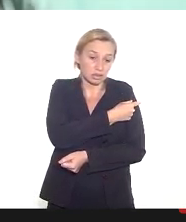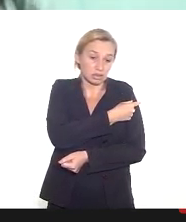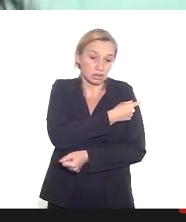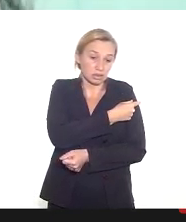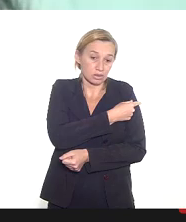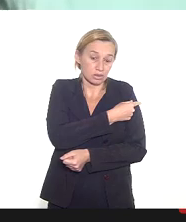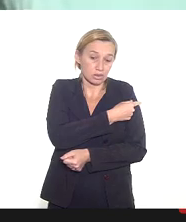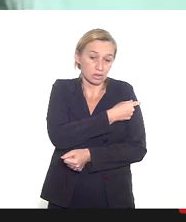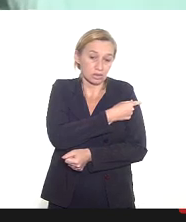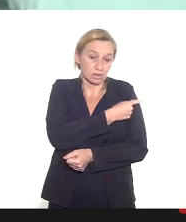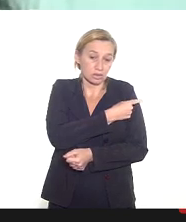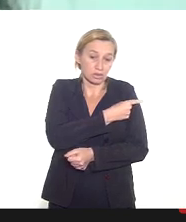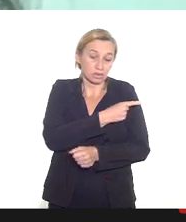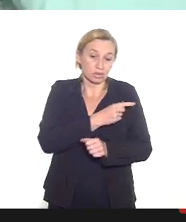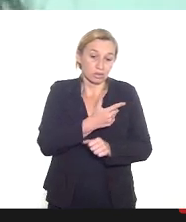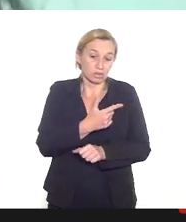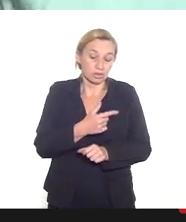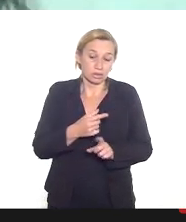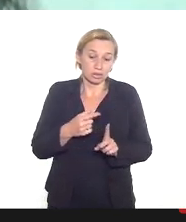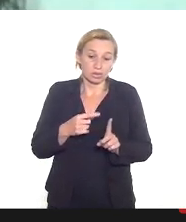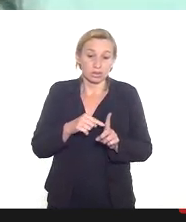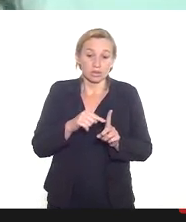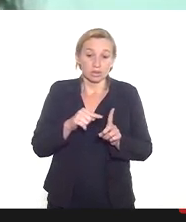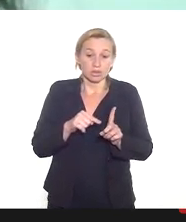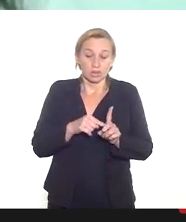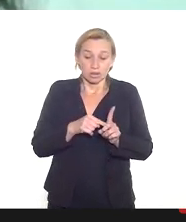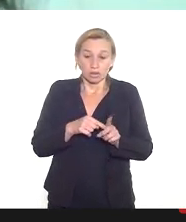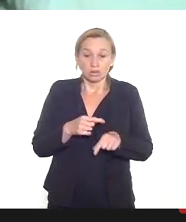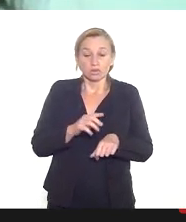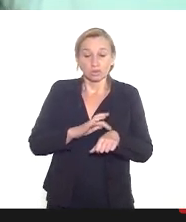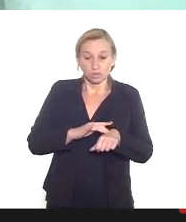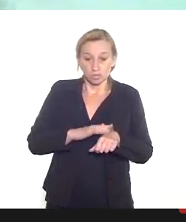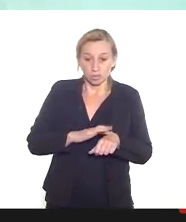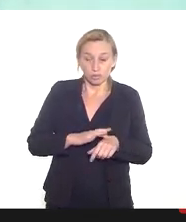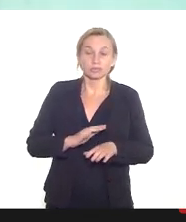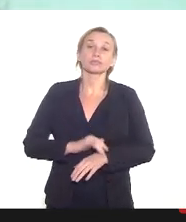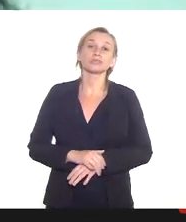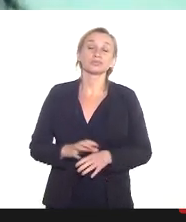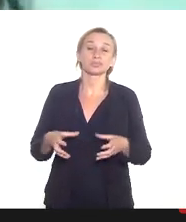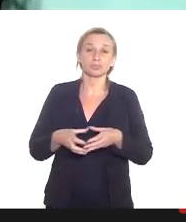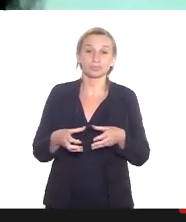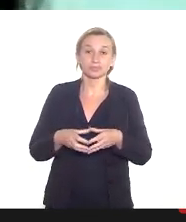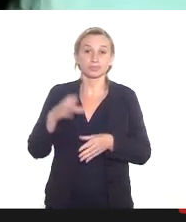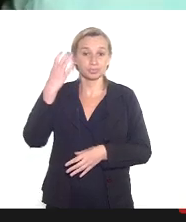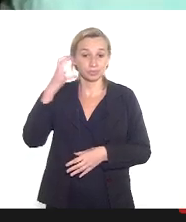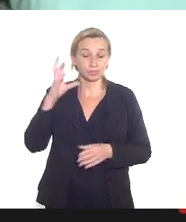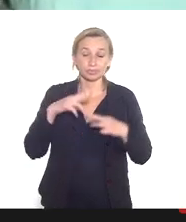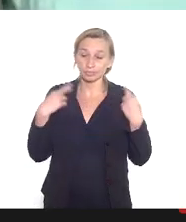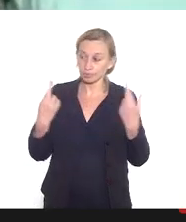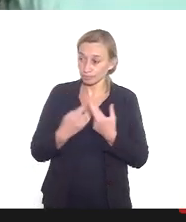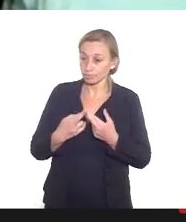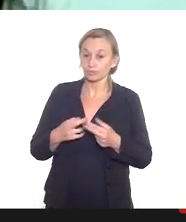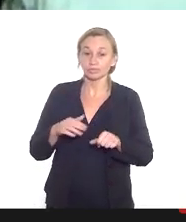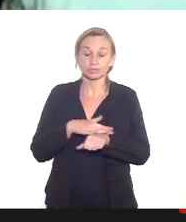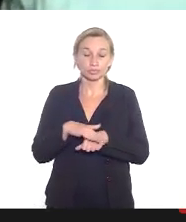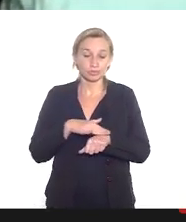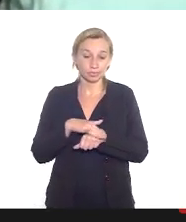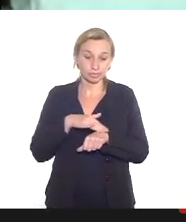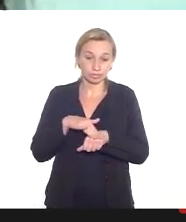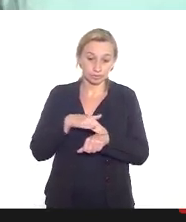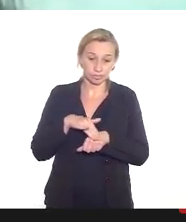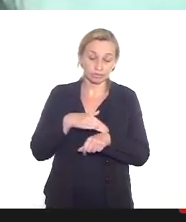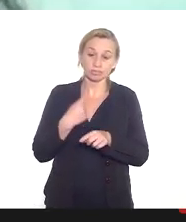com comorbidade de conheço o comitê científico se reuniu é Face é